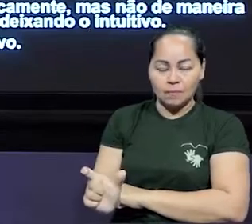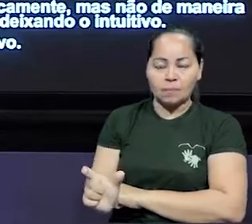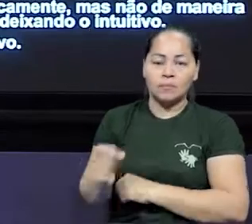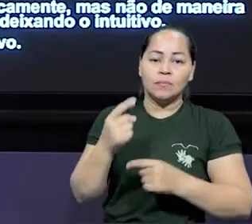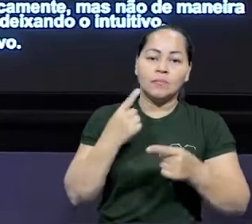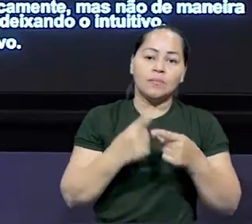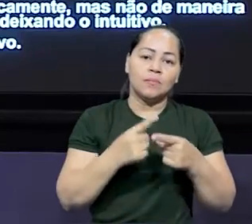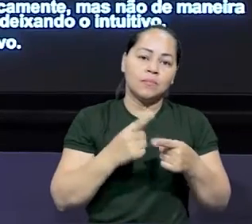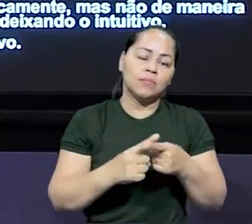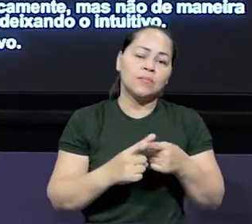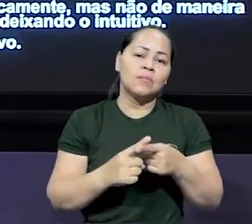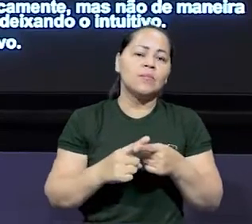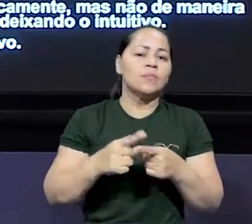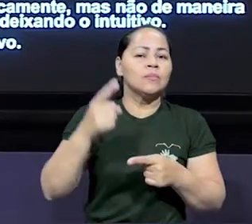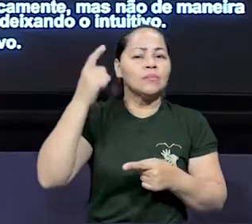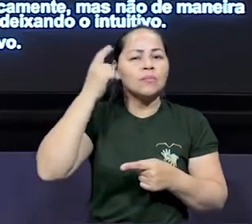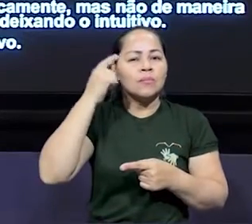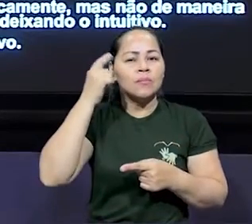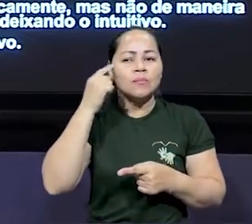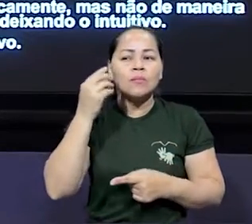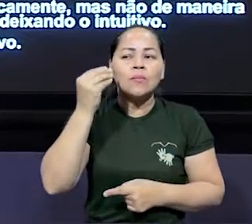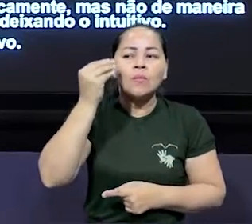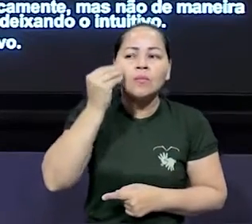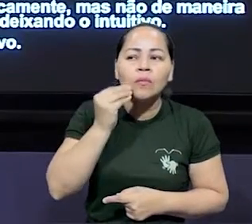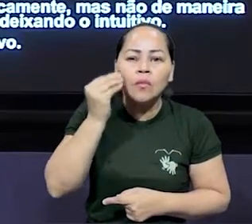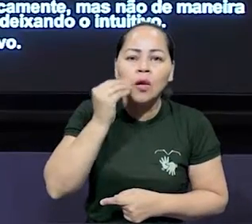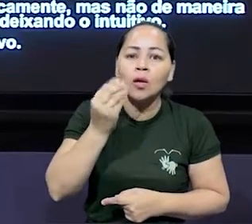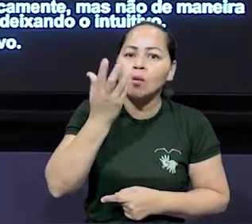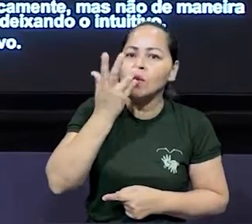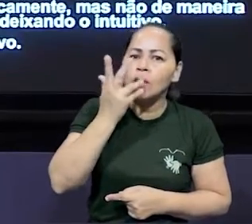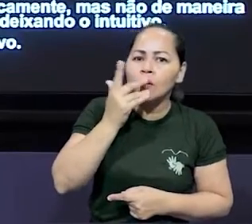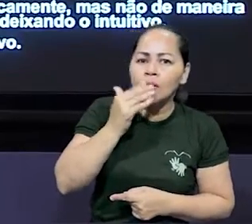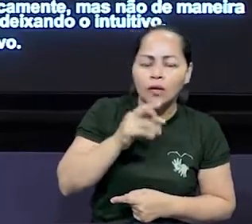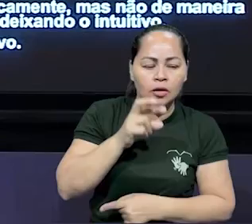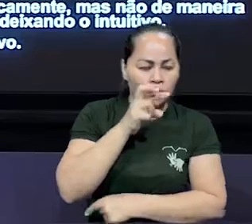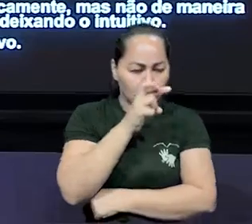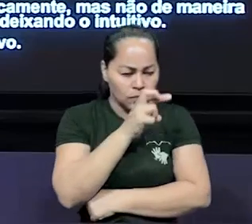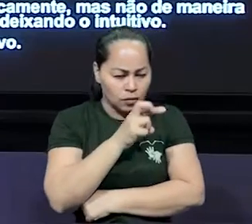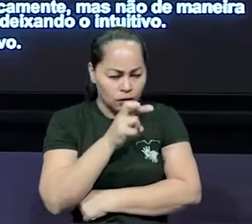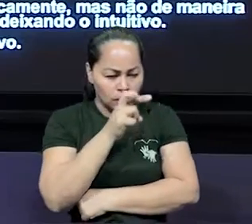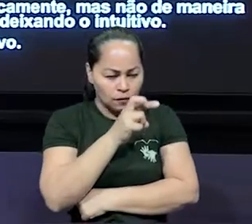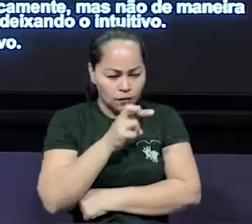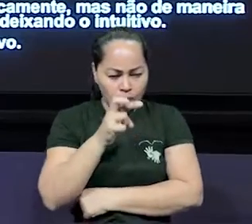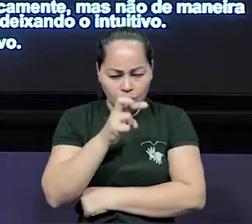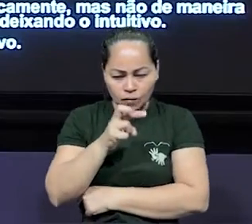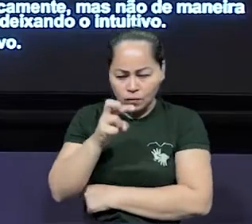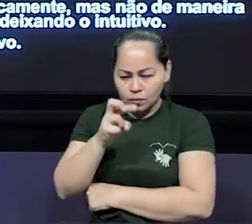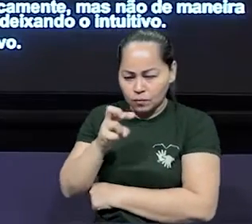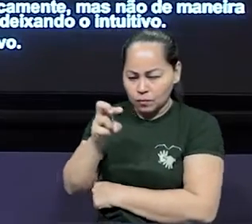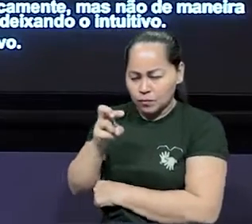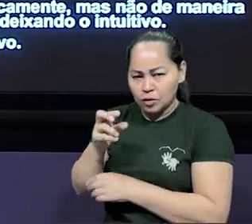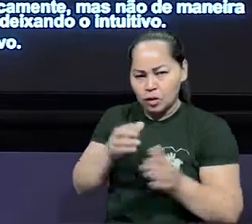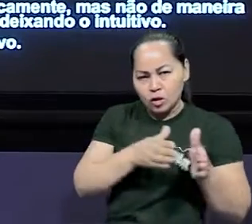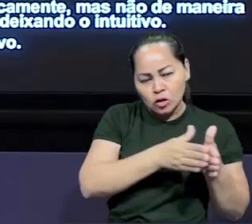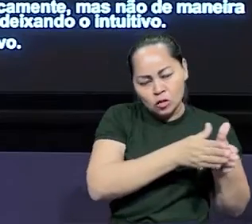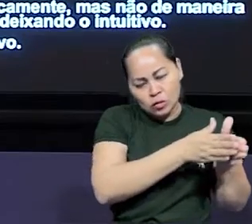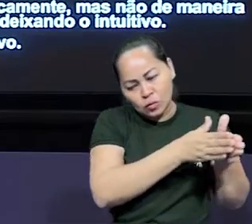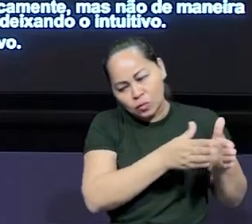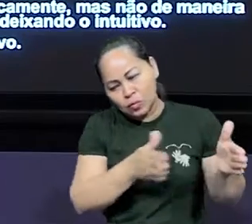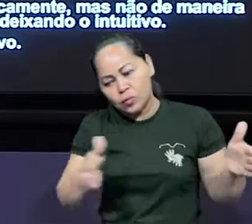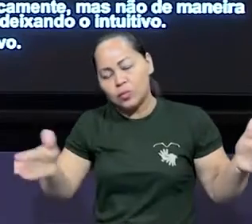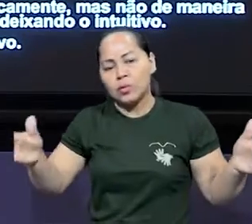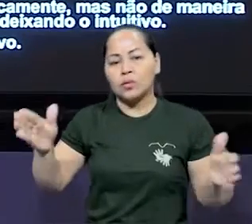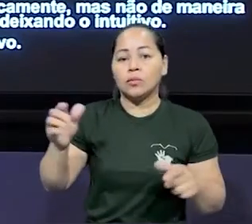criteriosa, porque o fez a partir de uma série de experimentos com crianças durante todo o seu